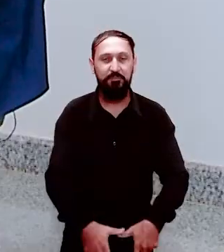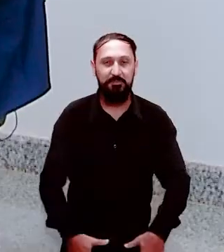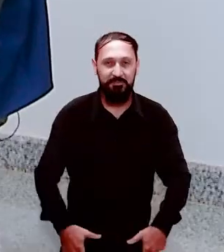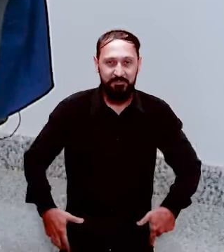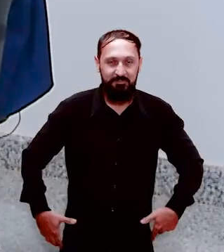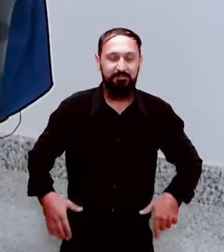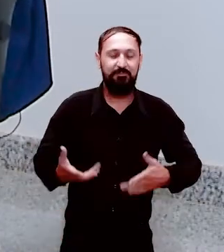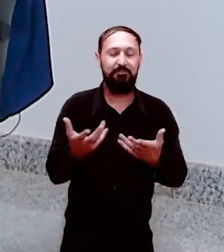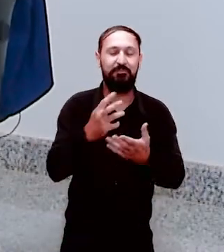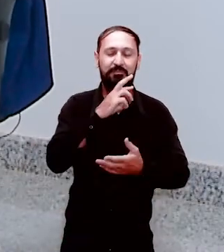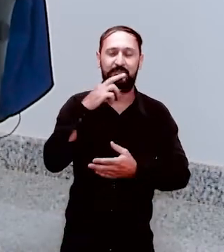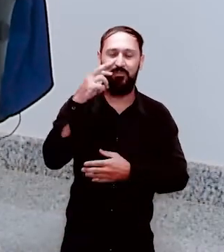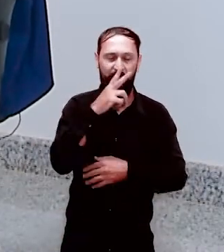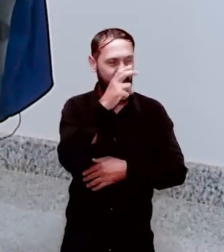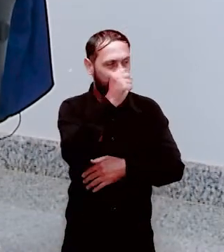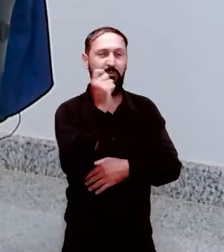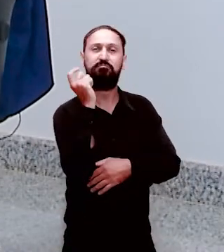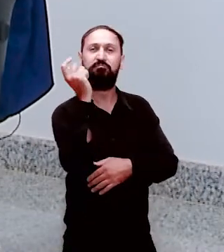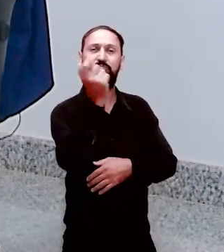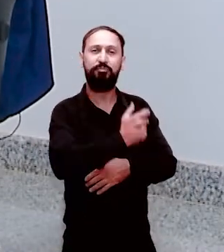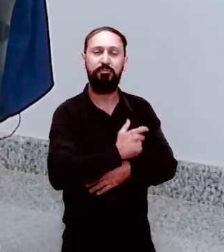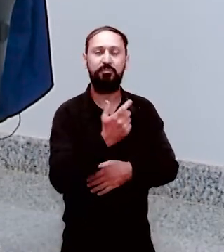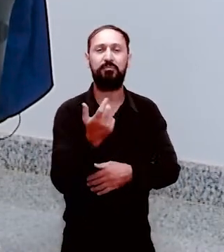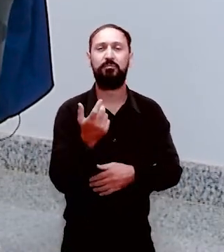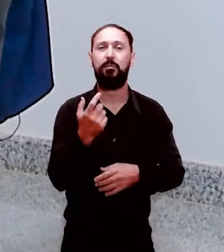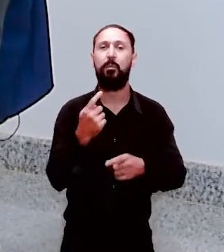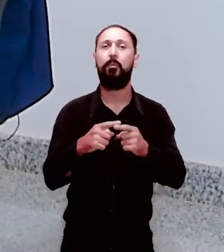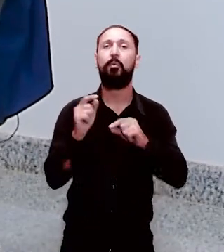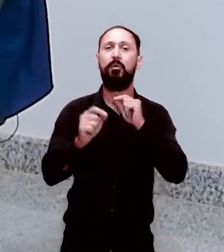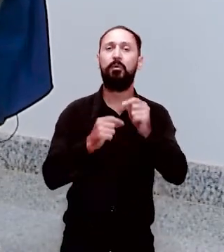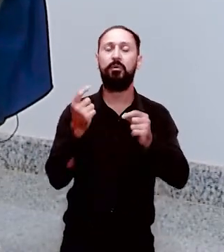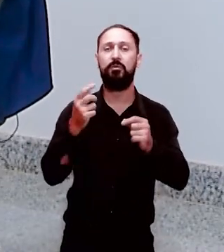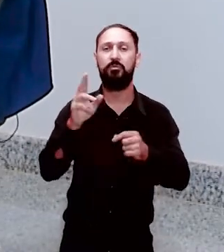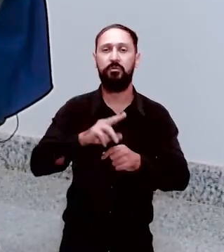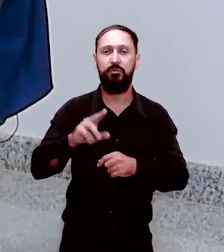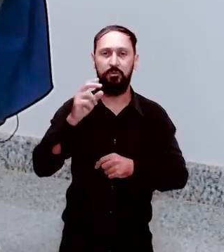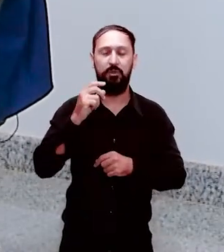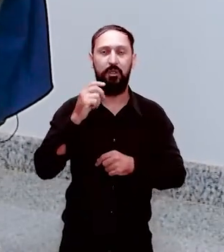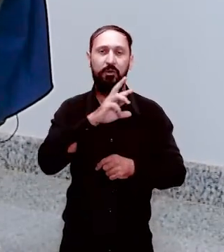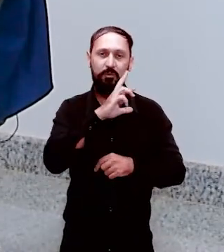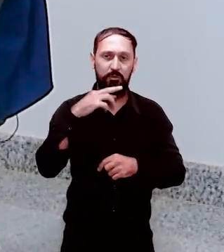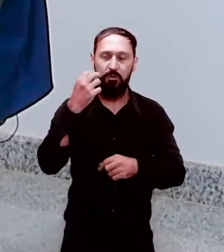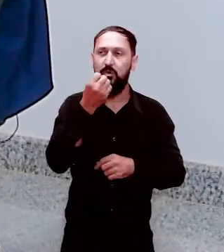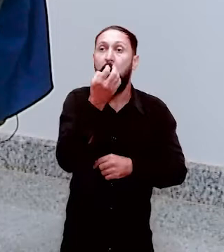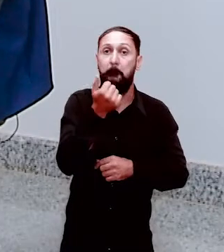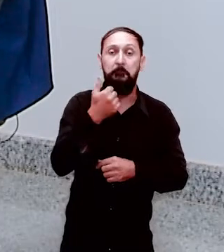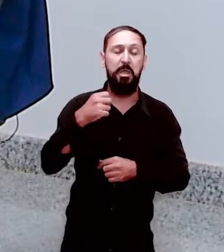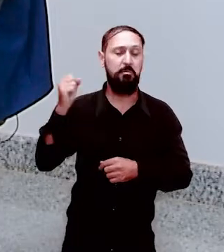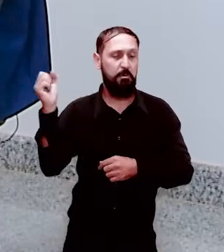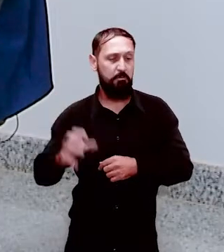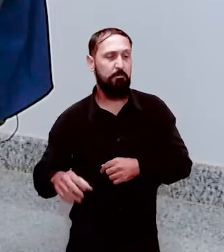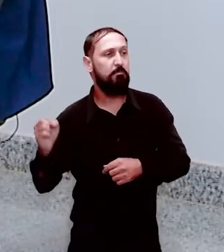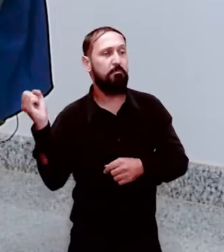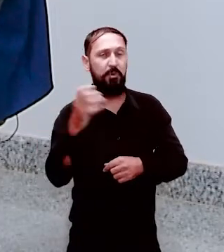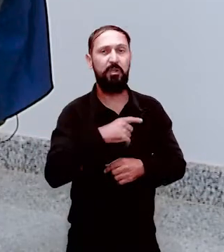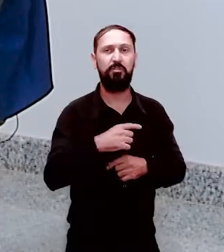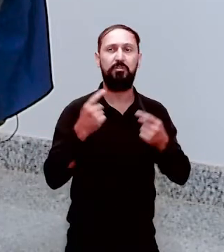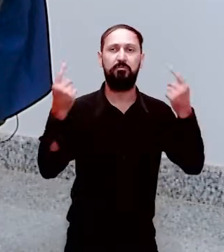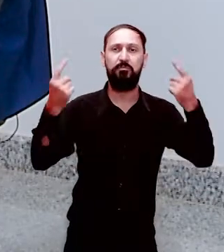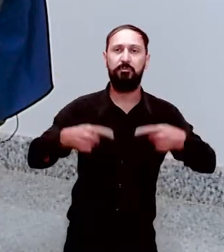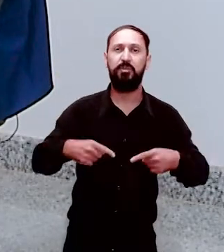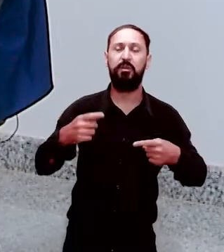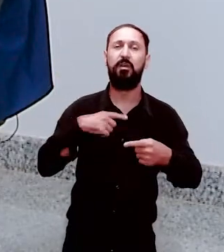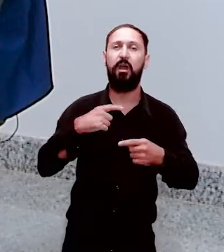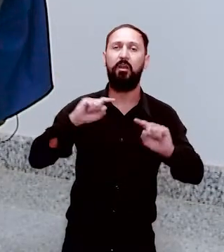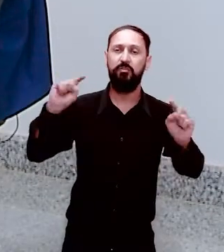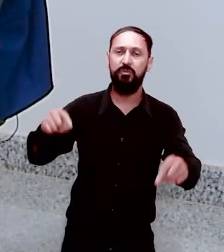sunga curtas. Caramba, né? Como é um apelido com tanta agressividade? Pois assim? Porque todo mundo jogava de sunga, eu jogava bem e aí já